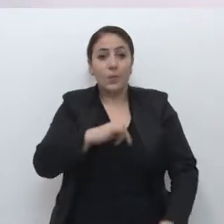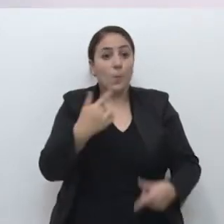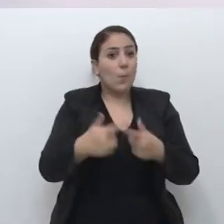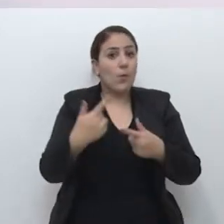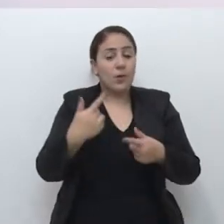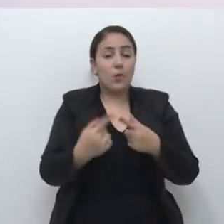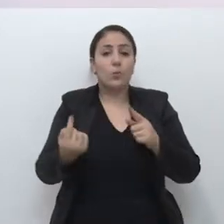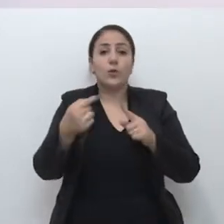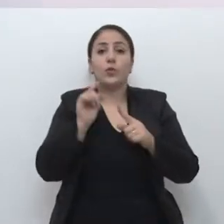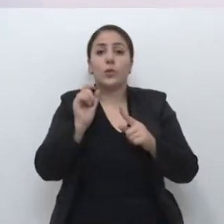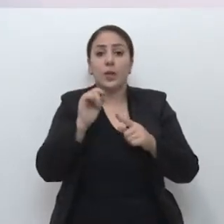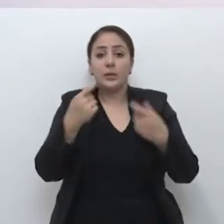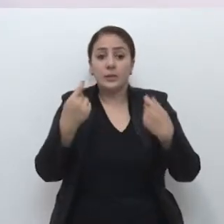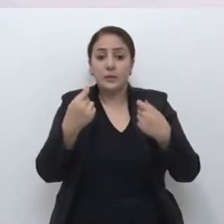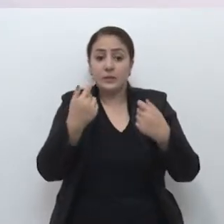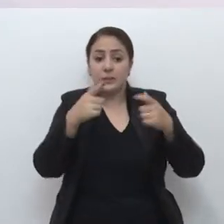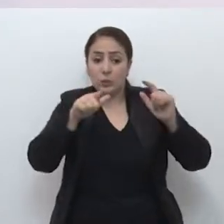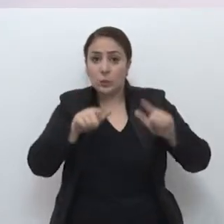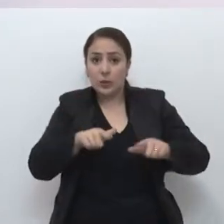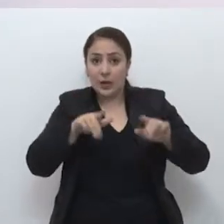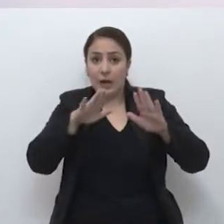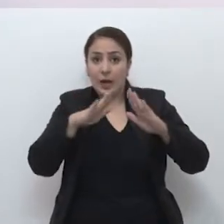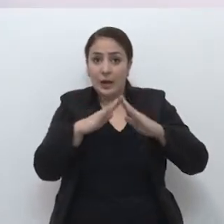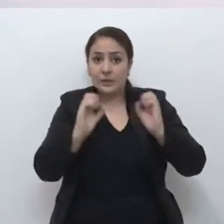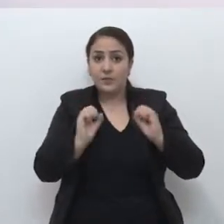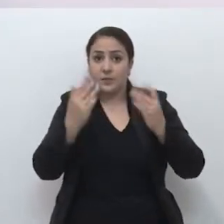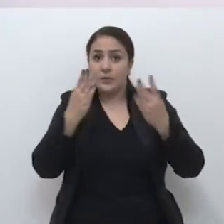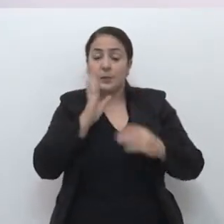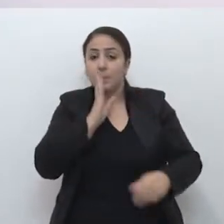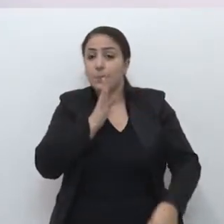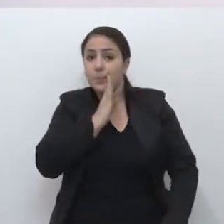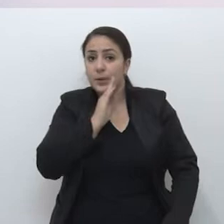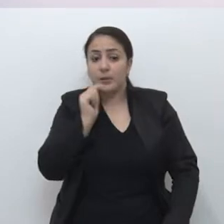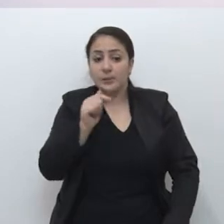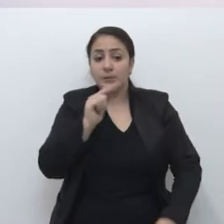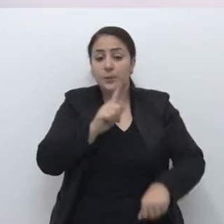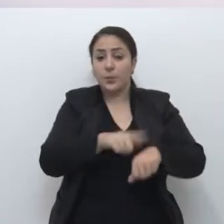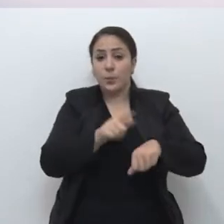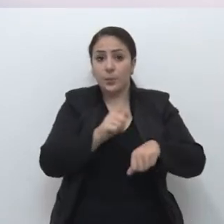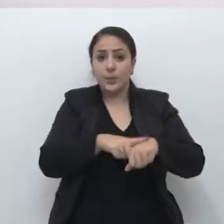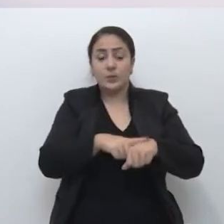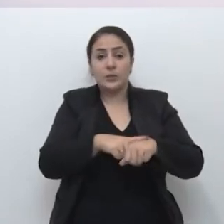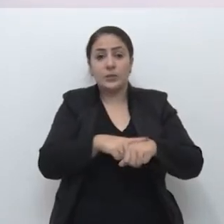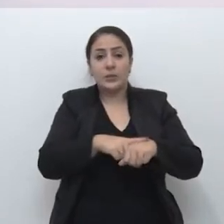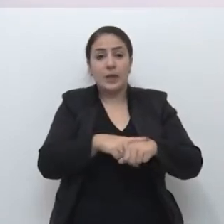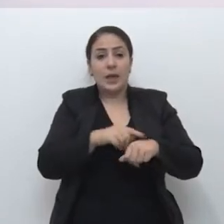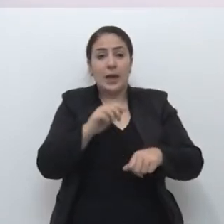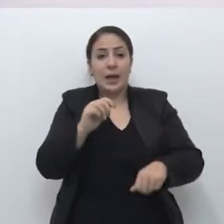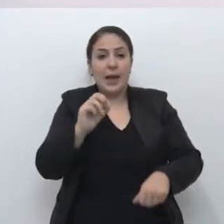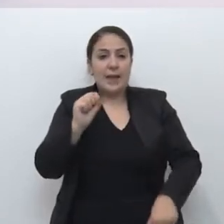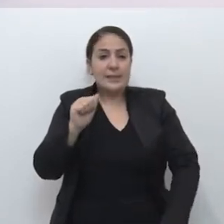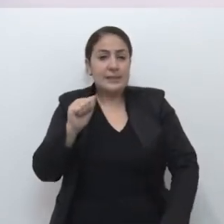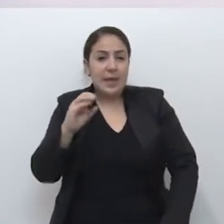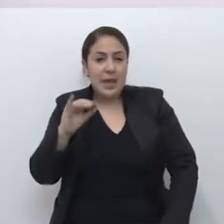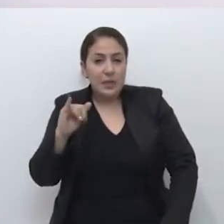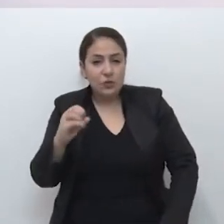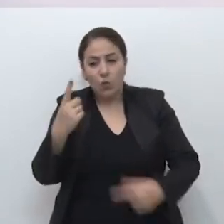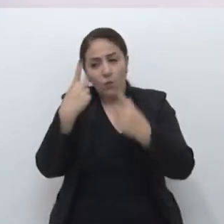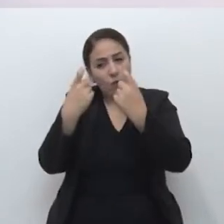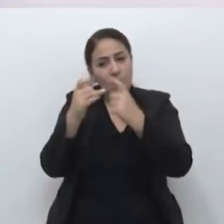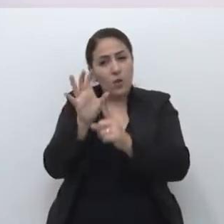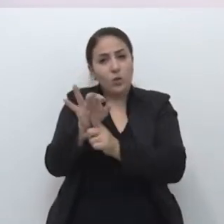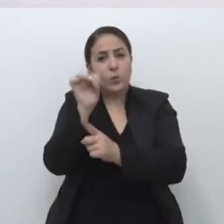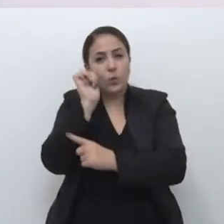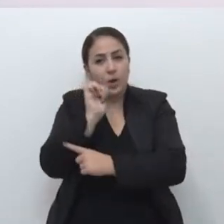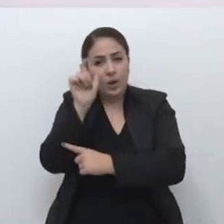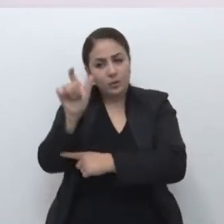importância porque ele visa que também nesses espaços de casa noturna, de bar, essas situações de assédio, de violência contra a